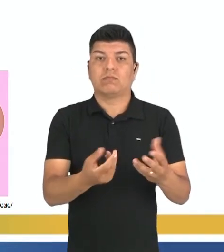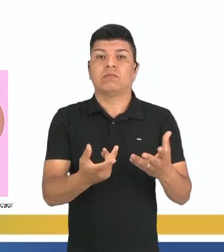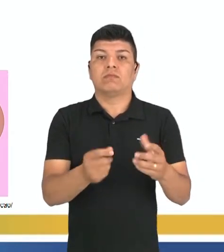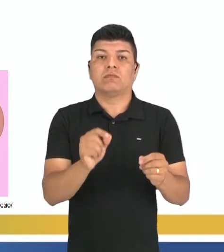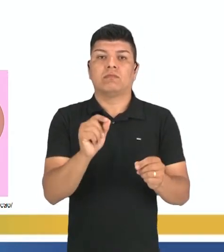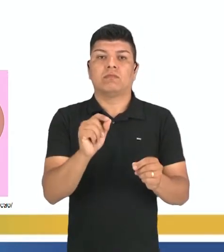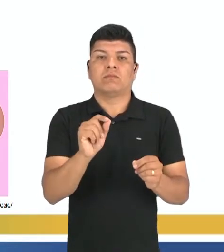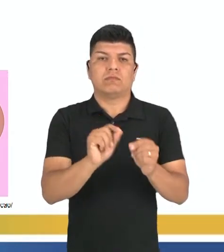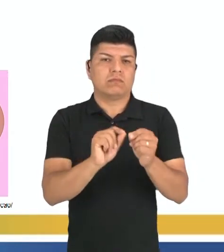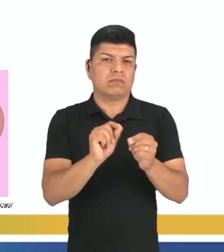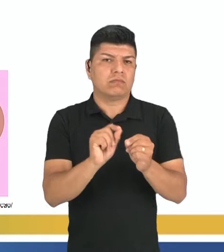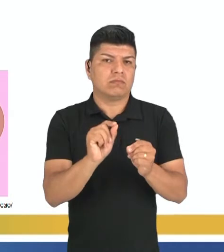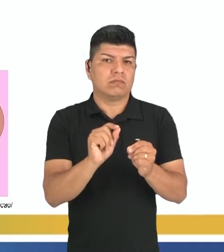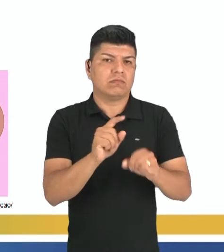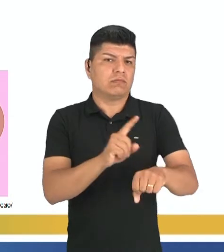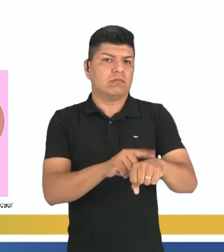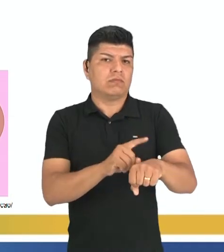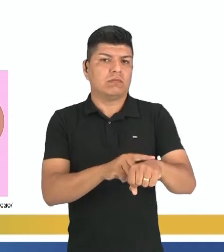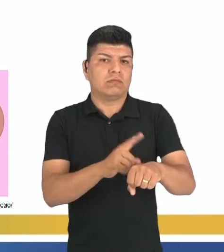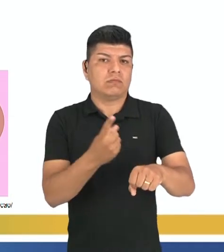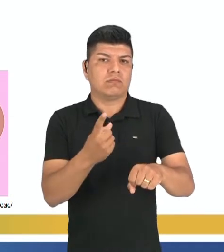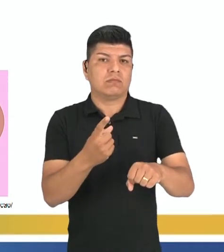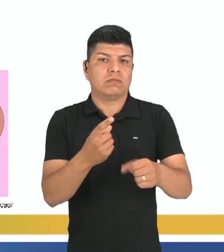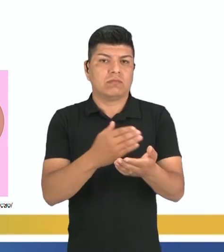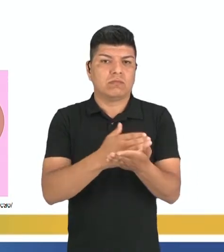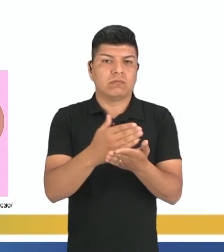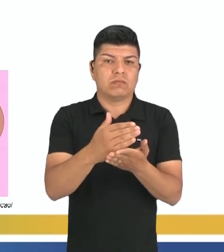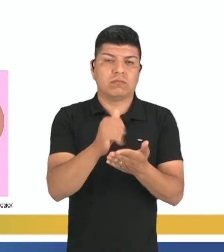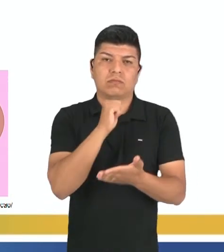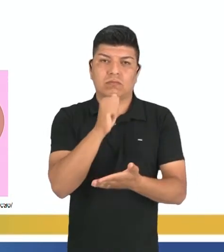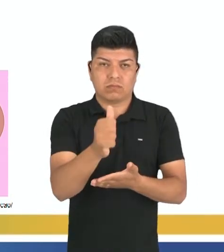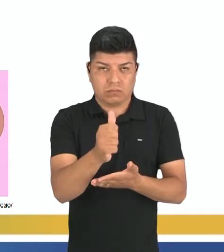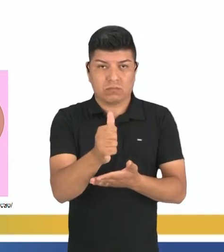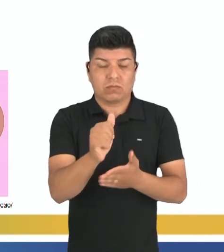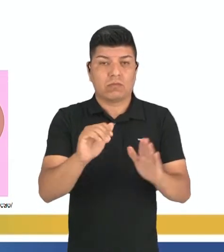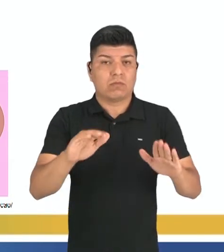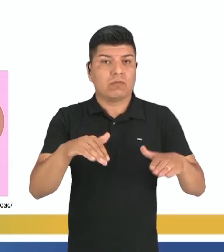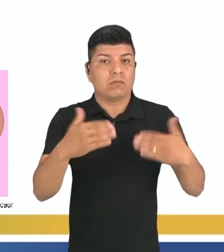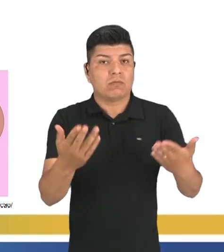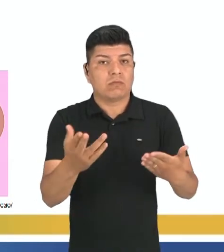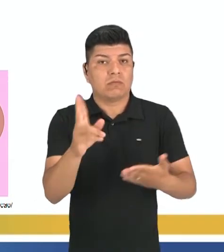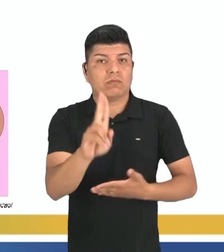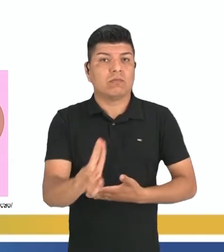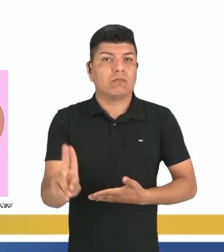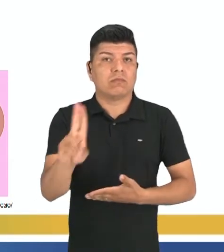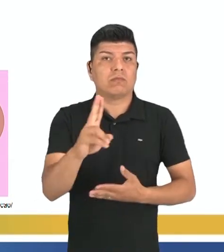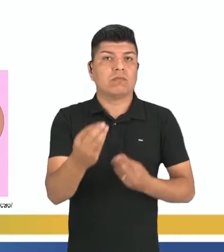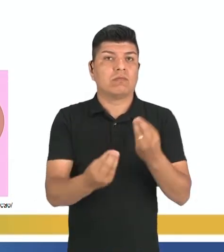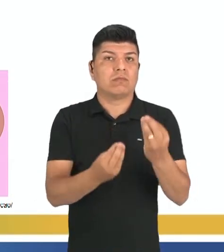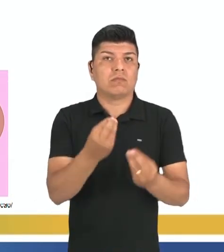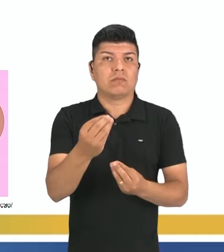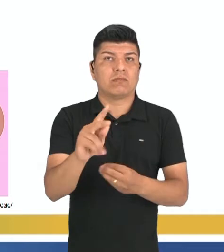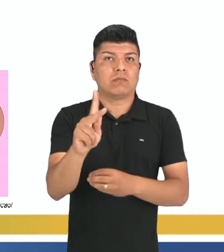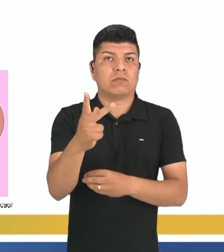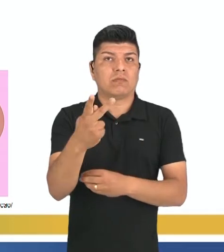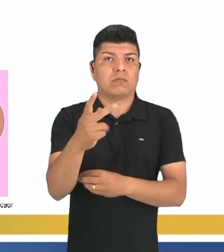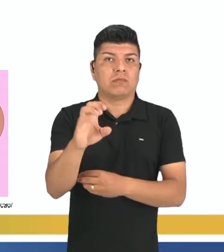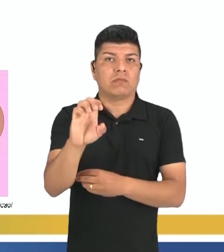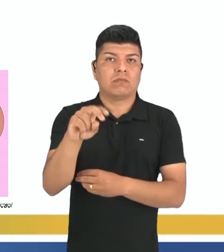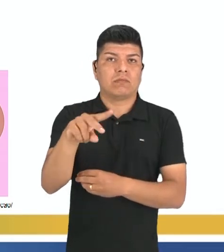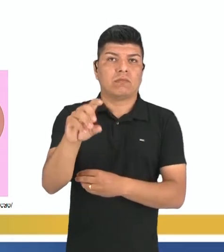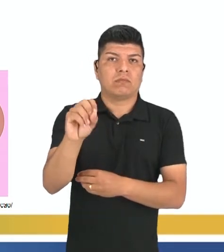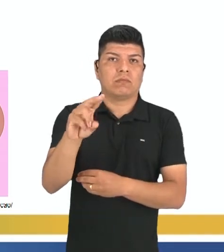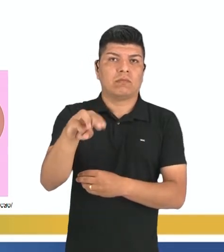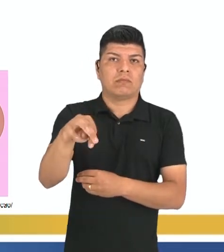deles, que momento eles entram no ciclo, qual a função deles e como que o endométrio e o ovário vão